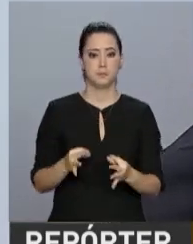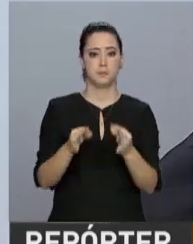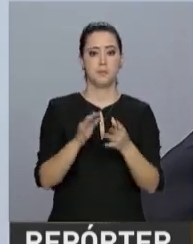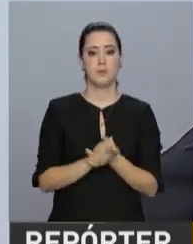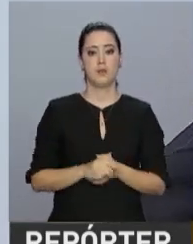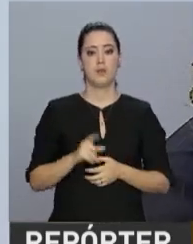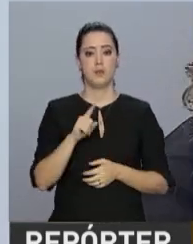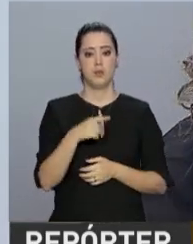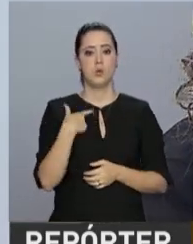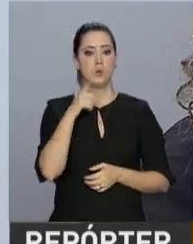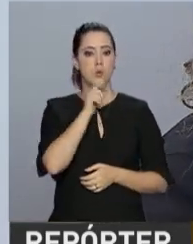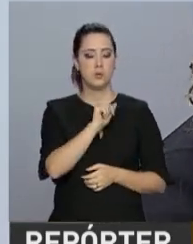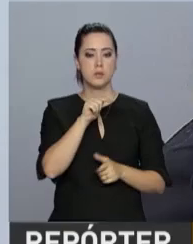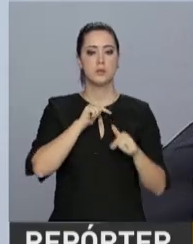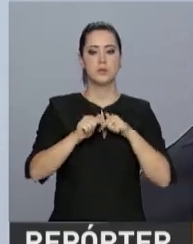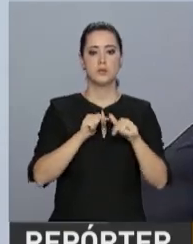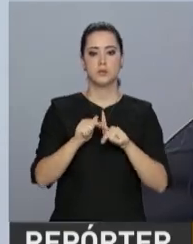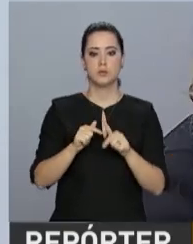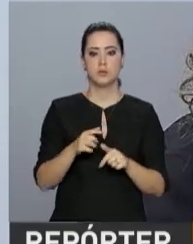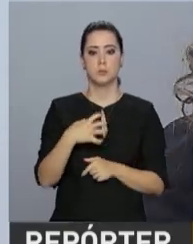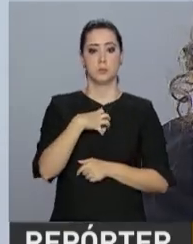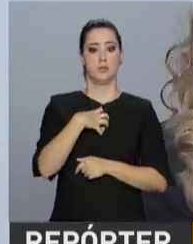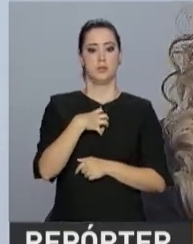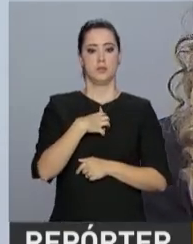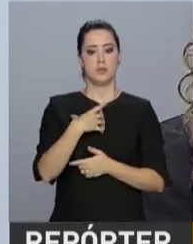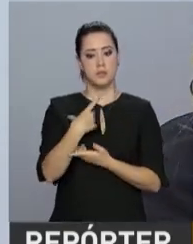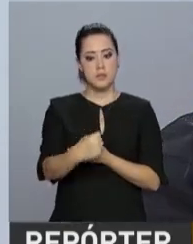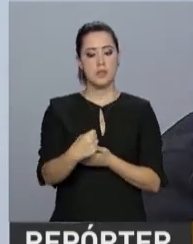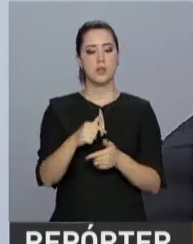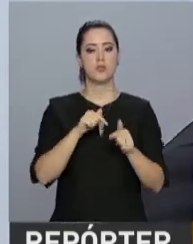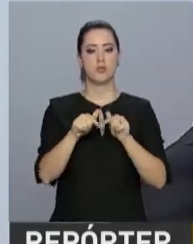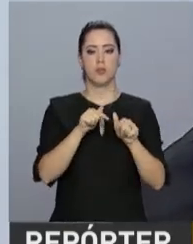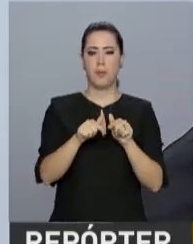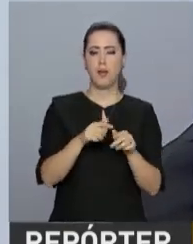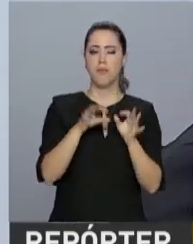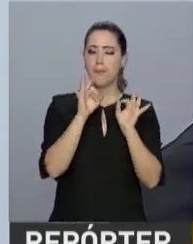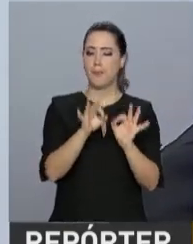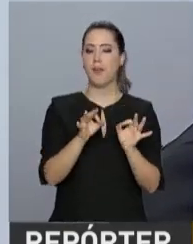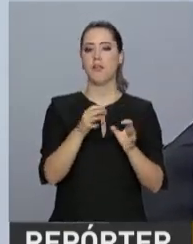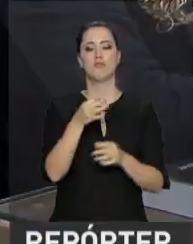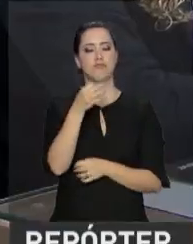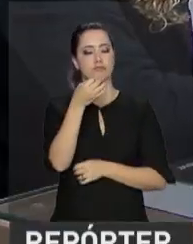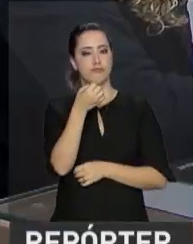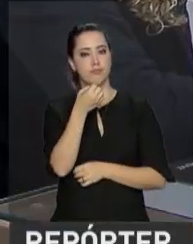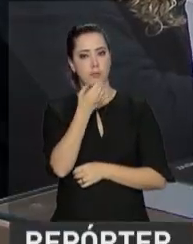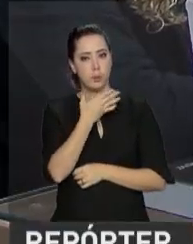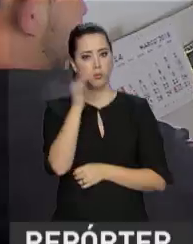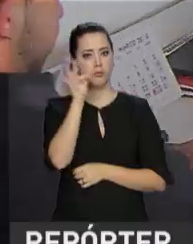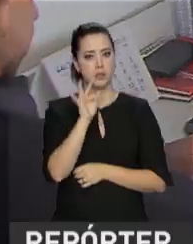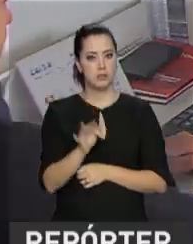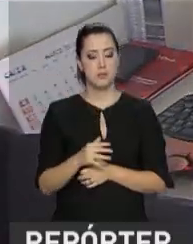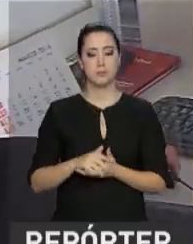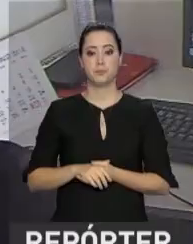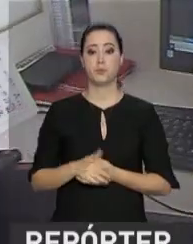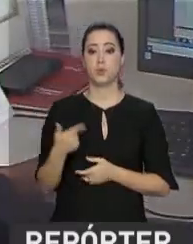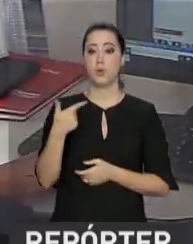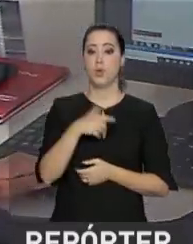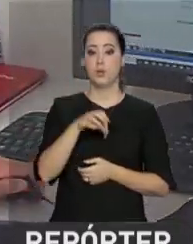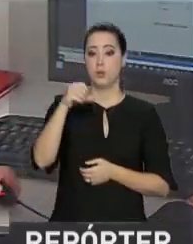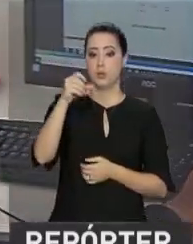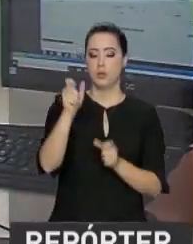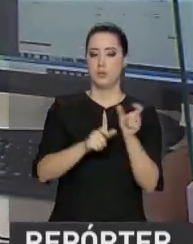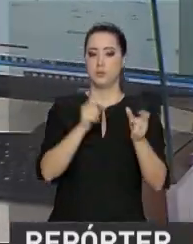conseguir algo que realmente é você sai de casa feliz pra fazer e é o que a gente faz aqui janaína e outros nove funcionários